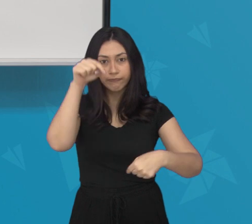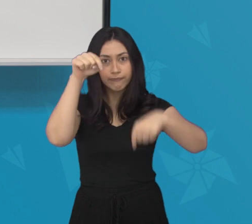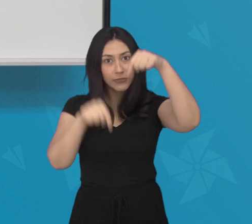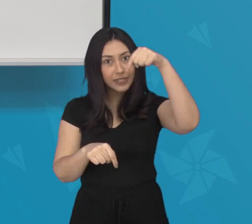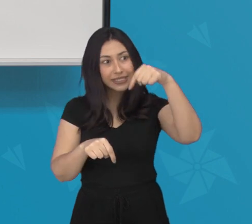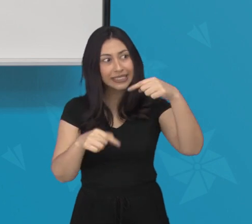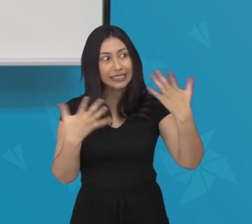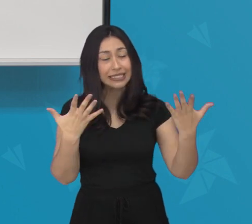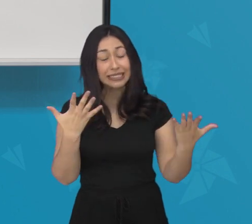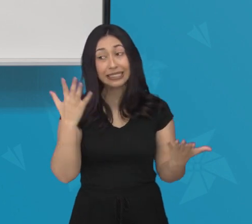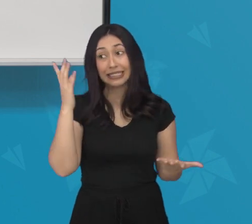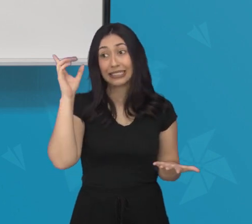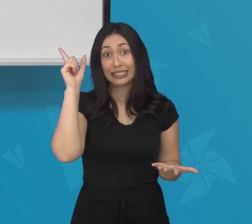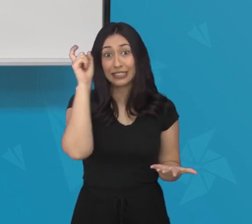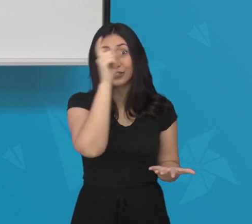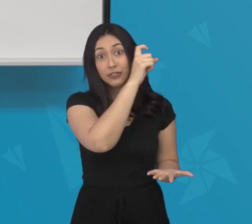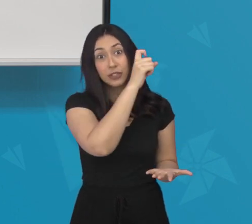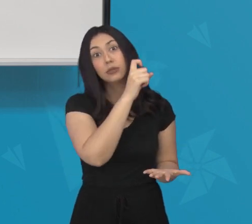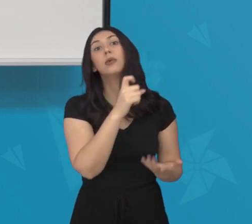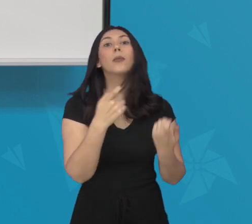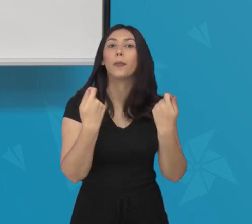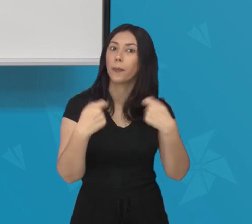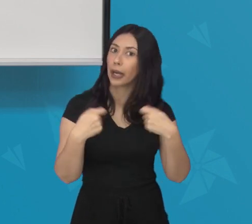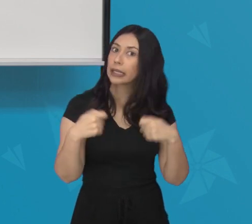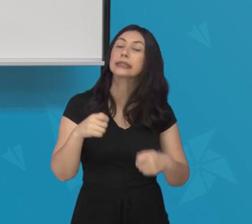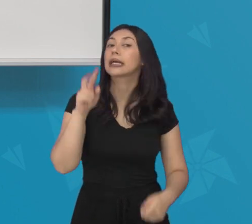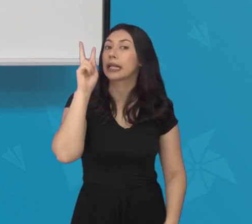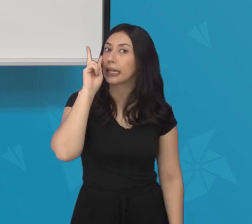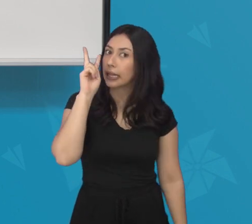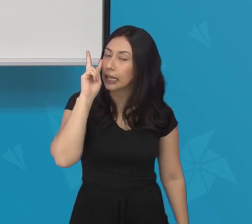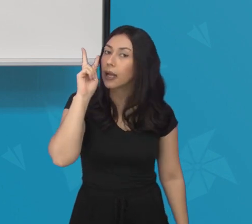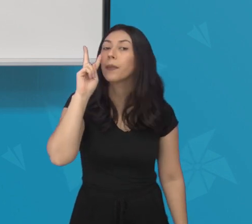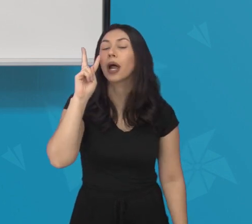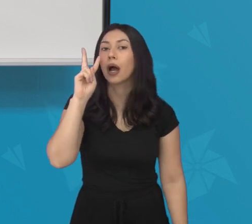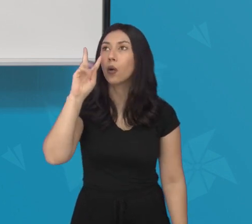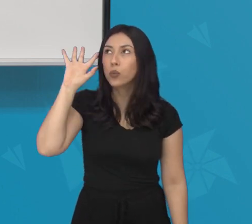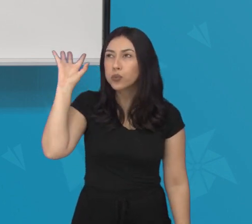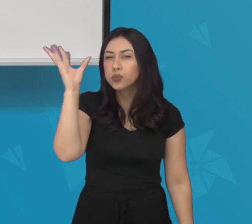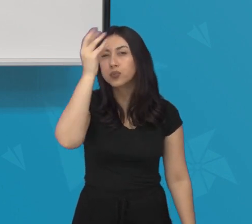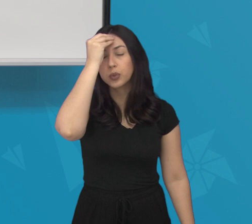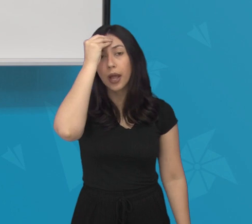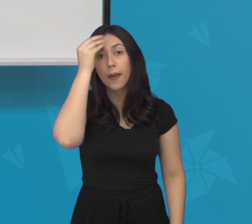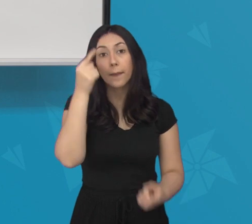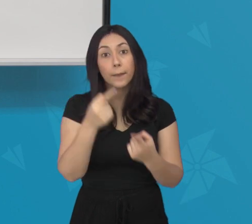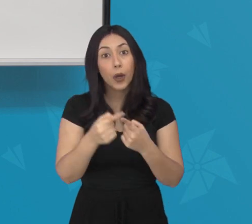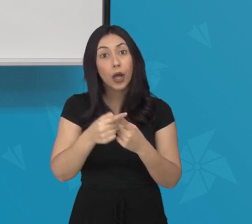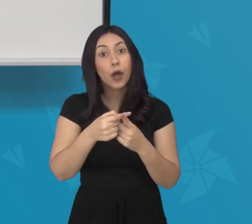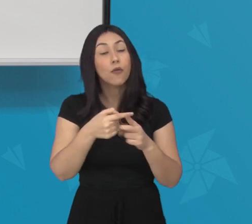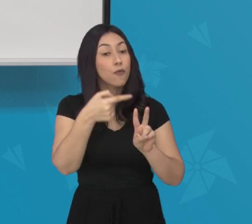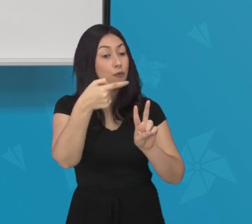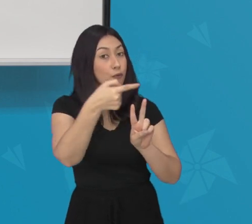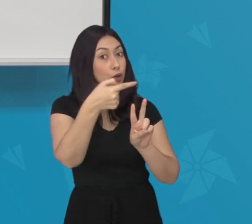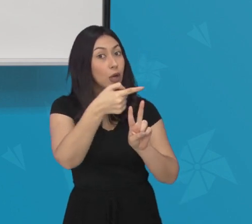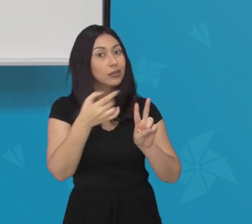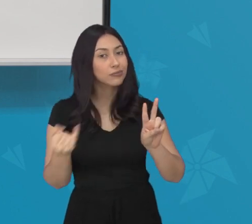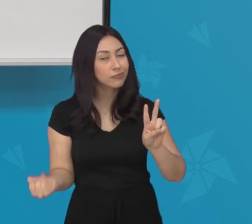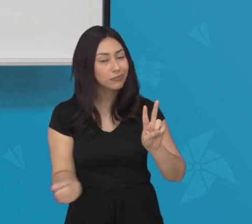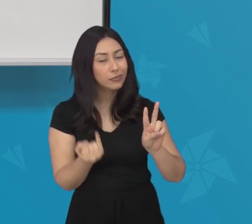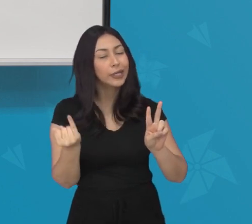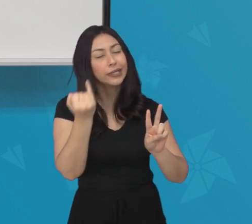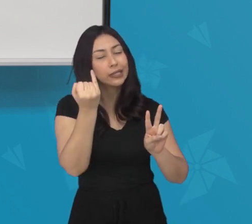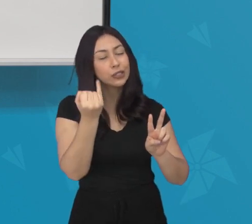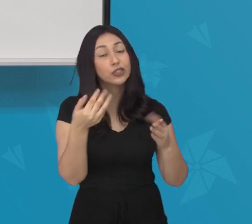para pensar, vale a pena revisar esse assunto. As notações vetoriais são extremamente importantes, porque nós vamos a partir de